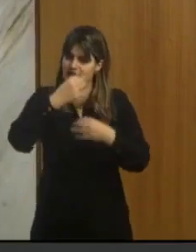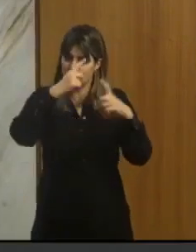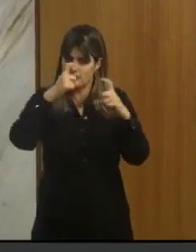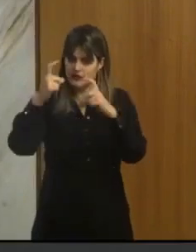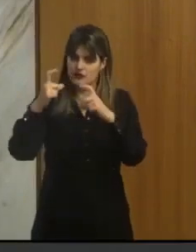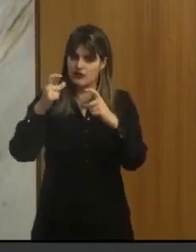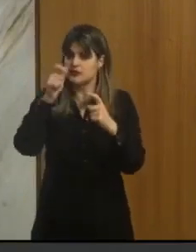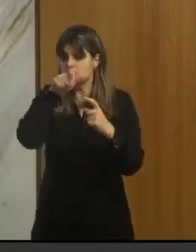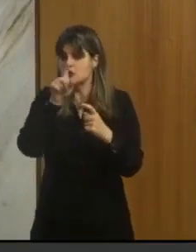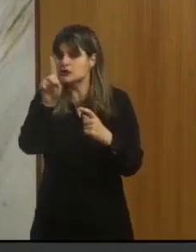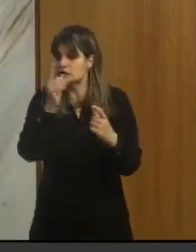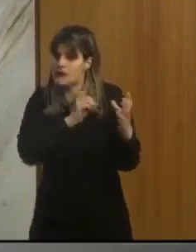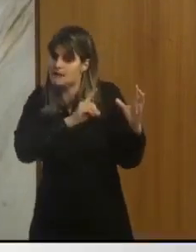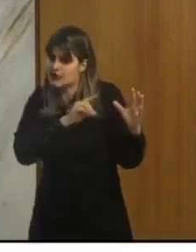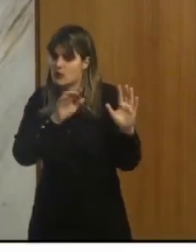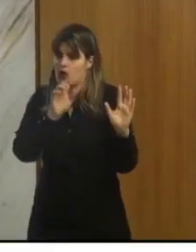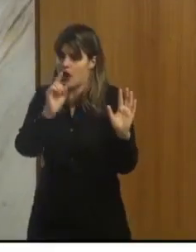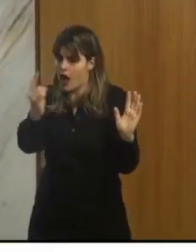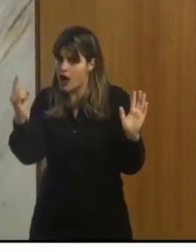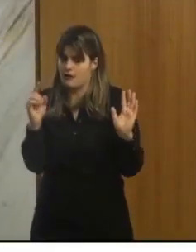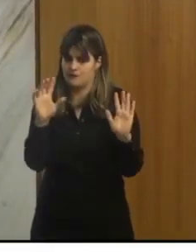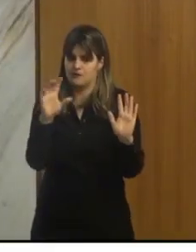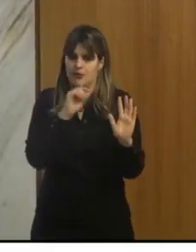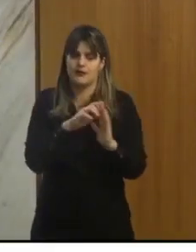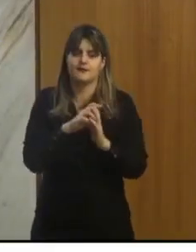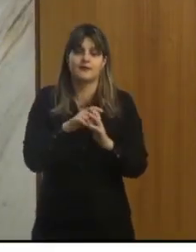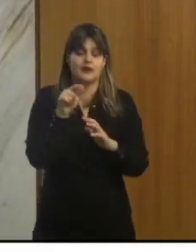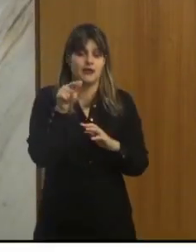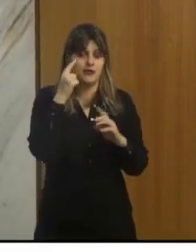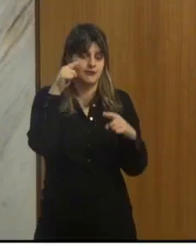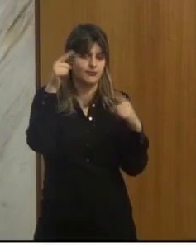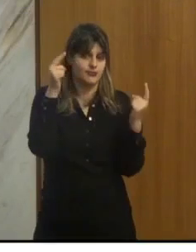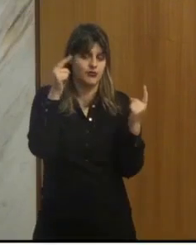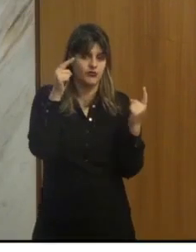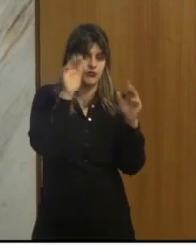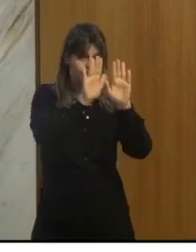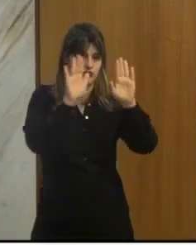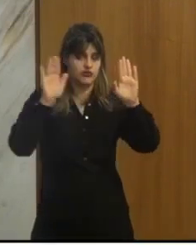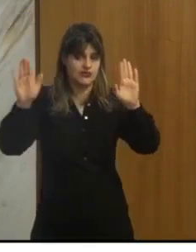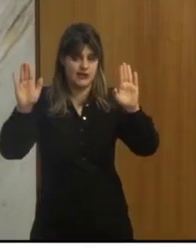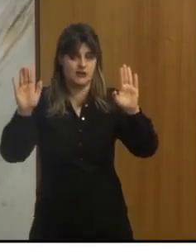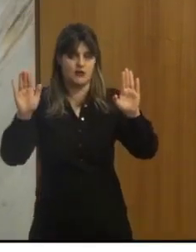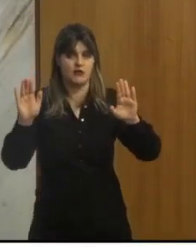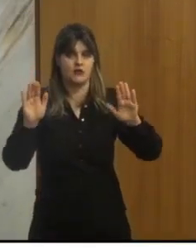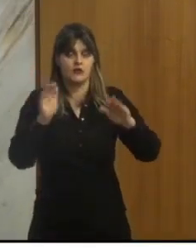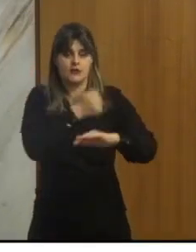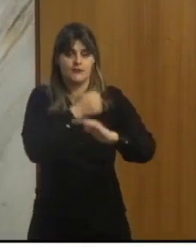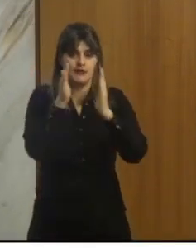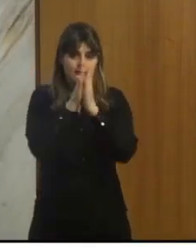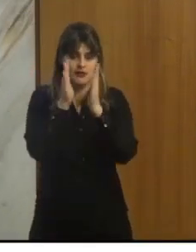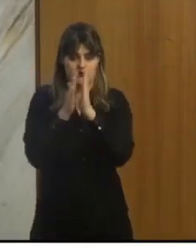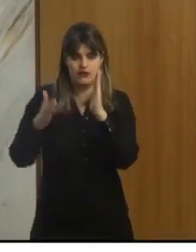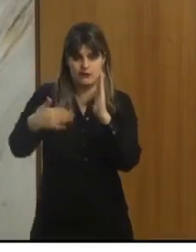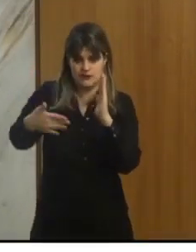que particularmente elas não existem. Portanto, aqui está uma mostra daquilo que foi a exposição na Igreja da